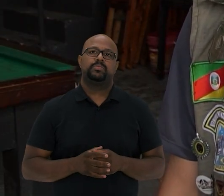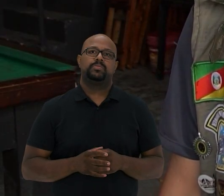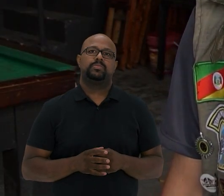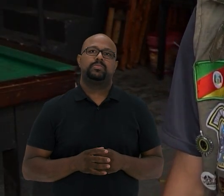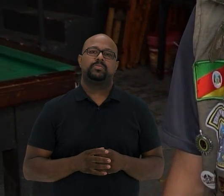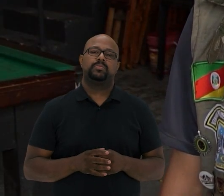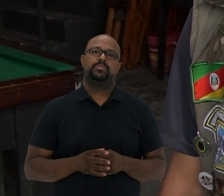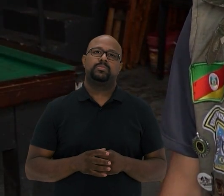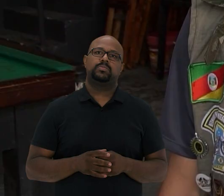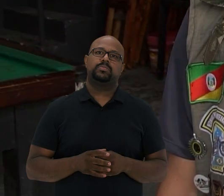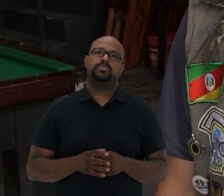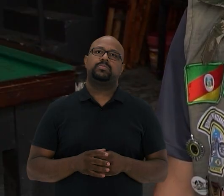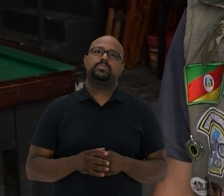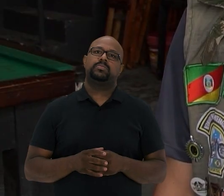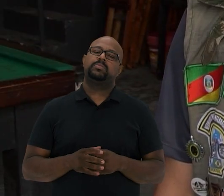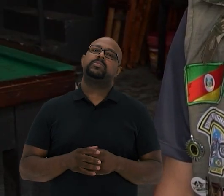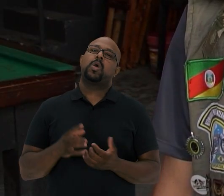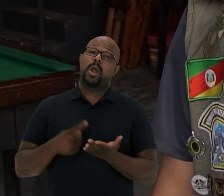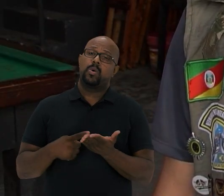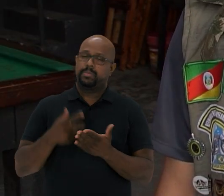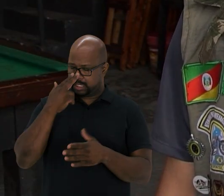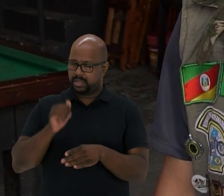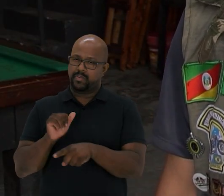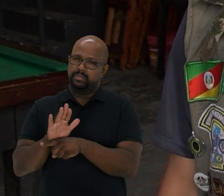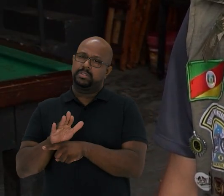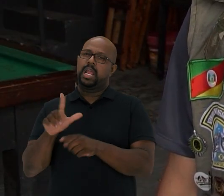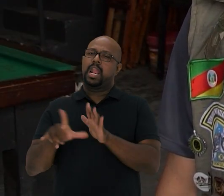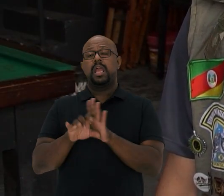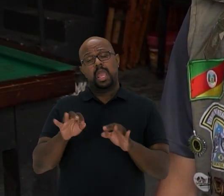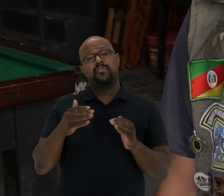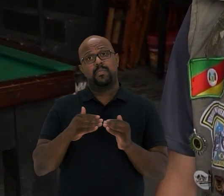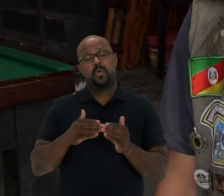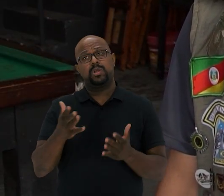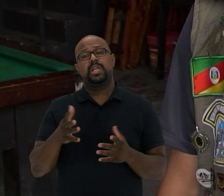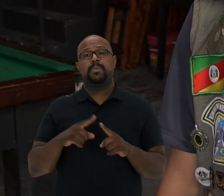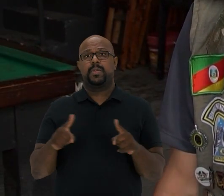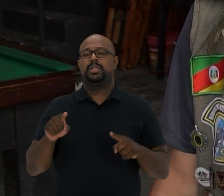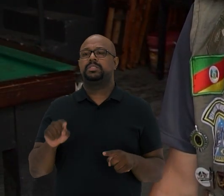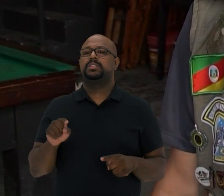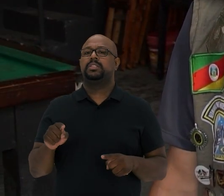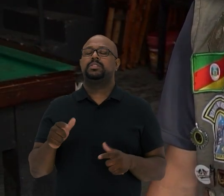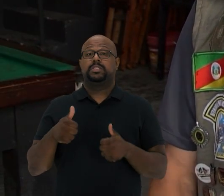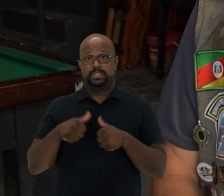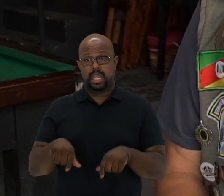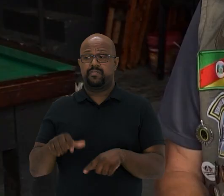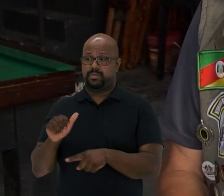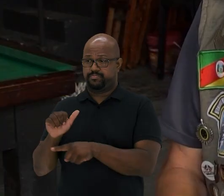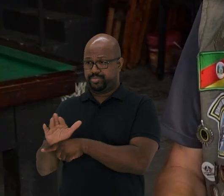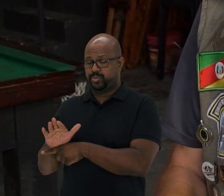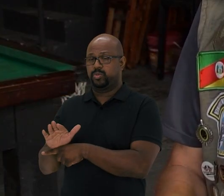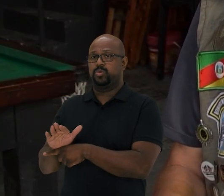Porque é um acordo que desde a origem já infringia a lei. Vamos concordar com isso, né? Mas, assim, estava